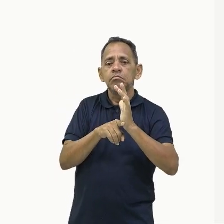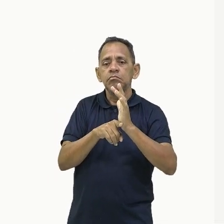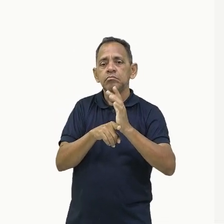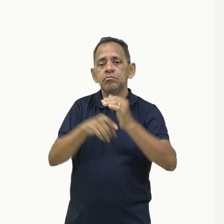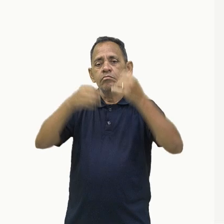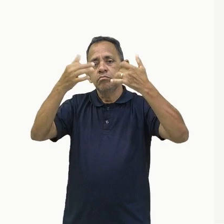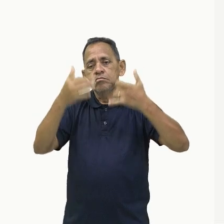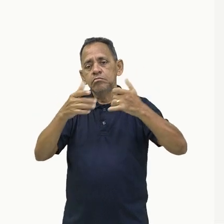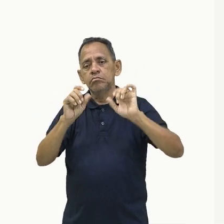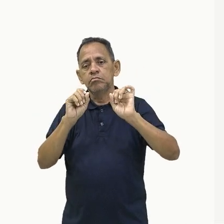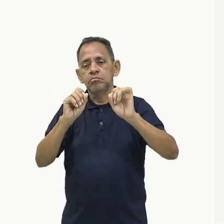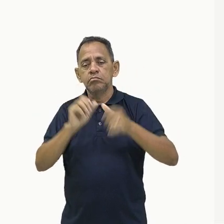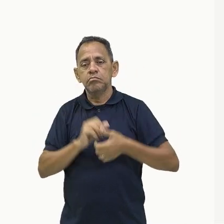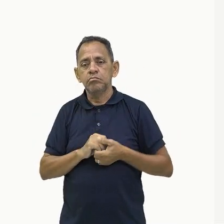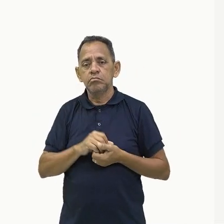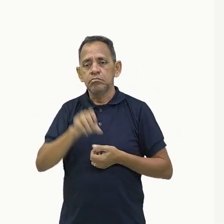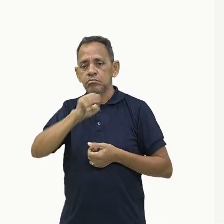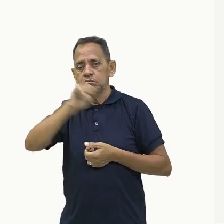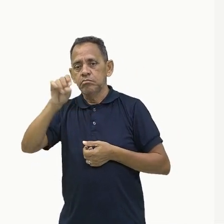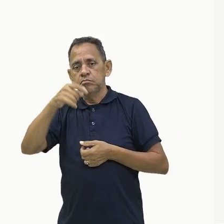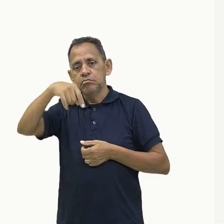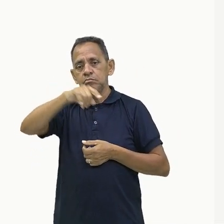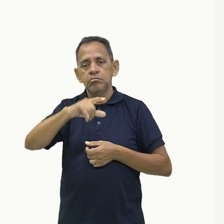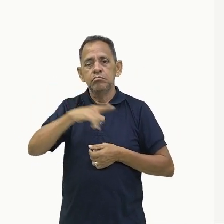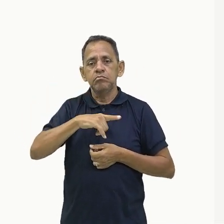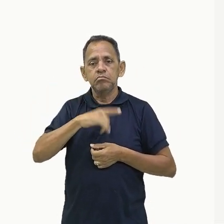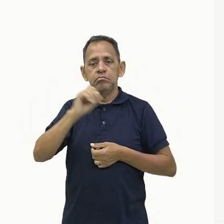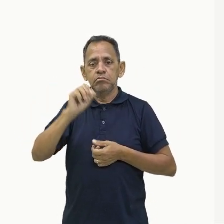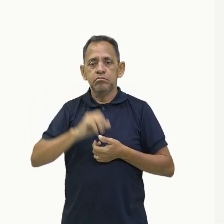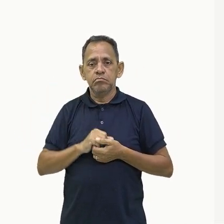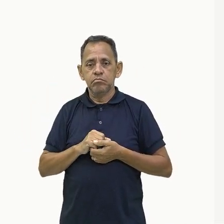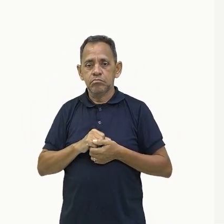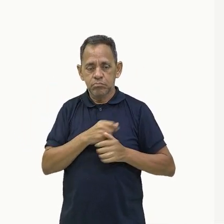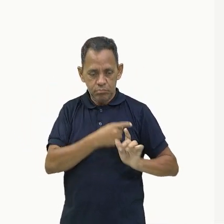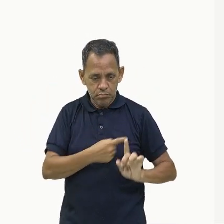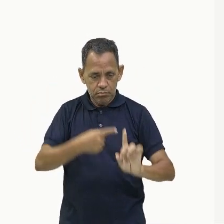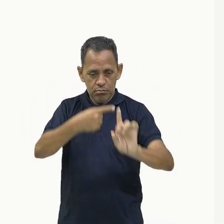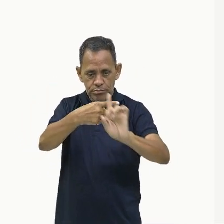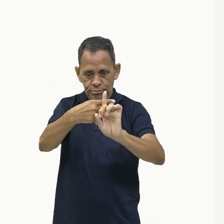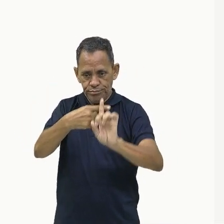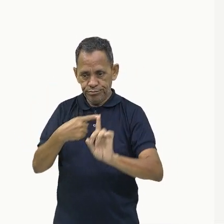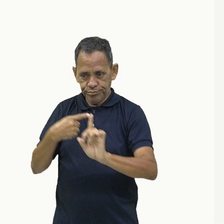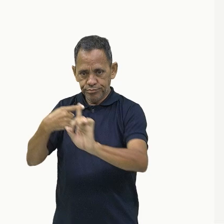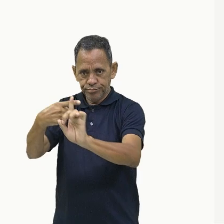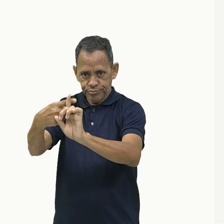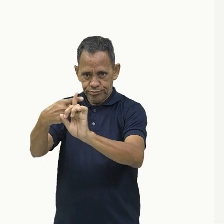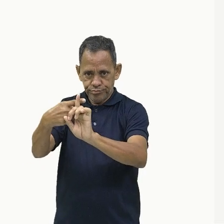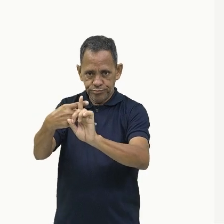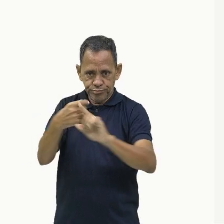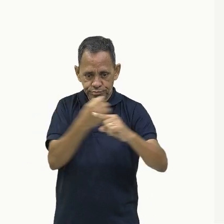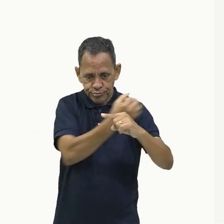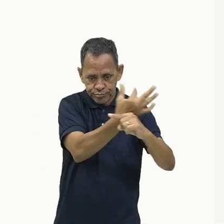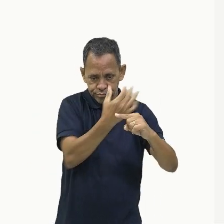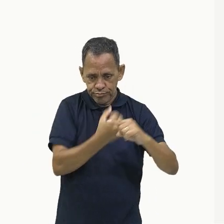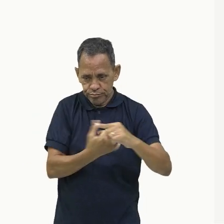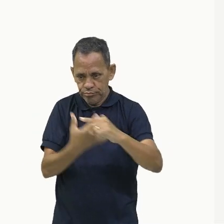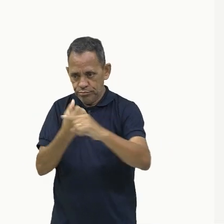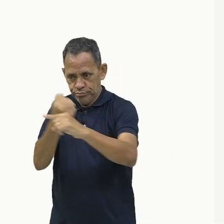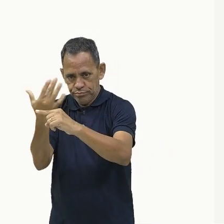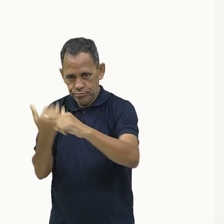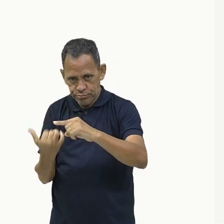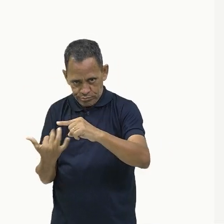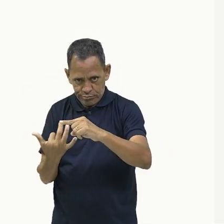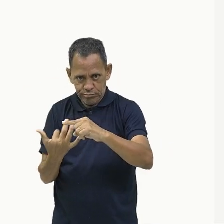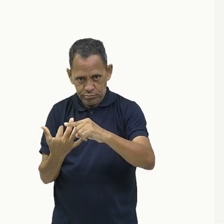pessoal, quando vocês tiverem que somar duas frações e vocês